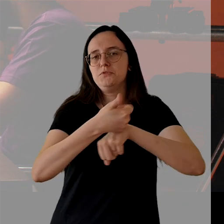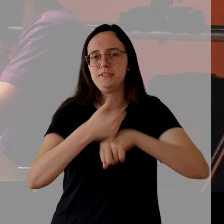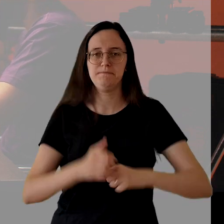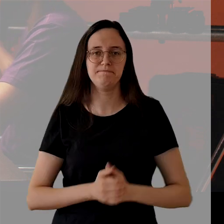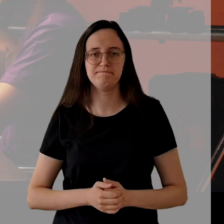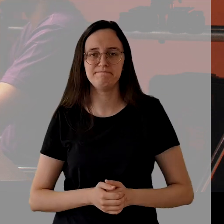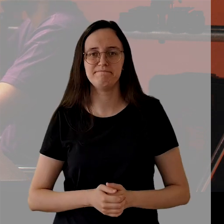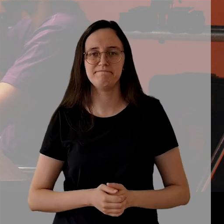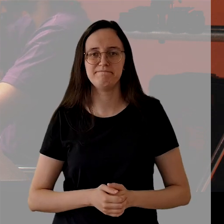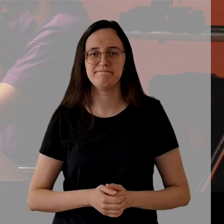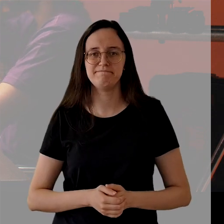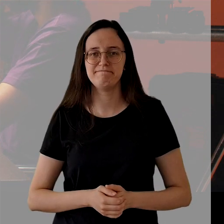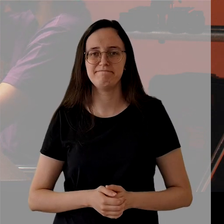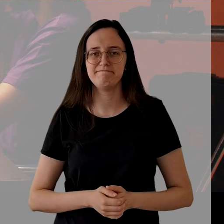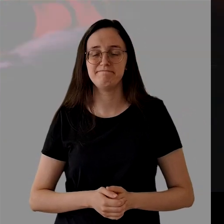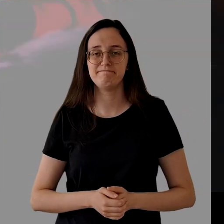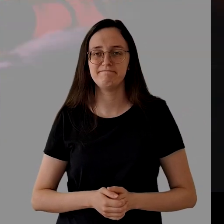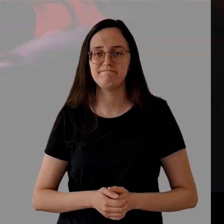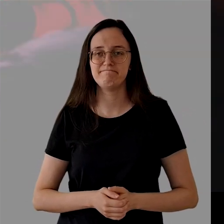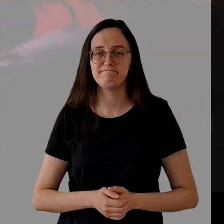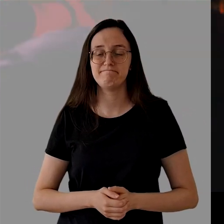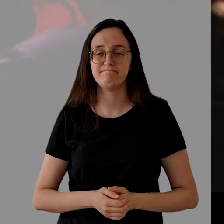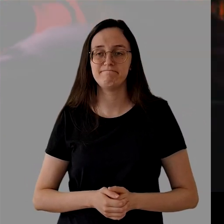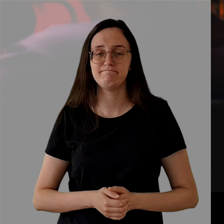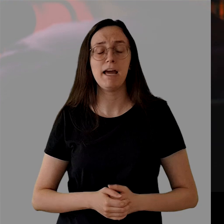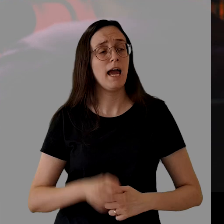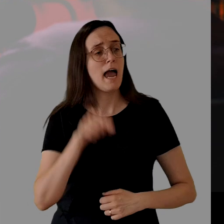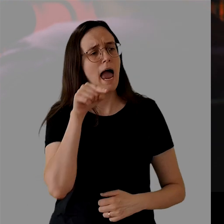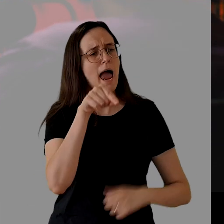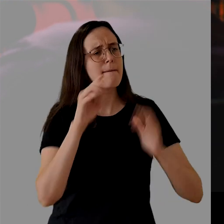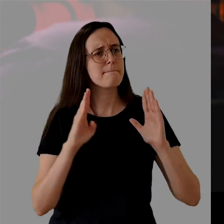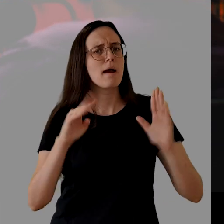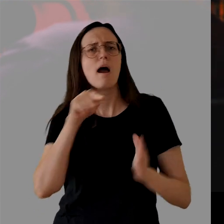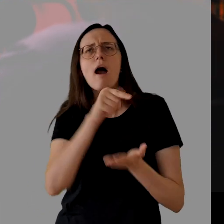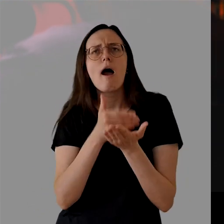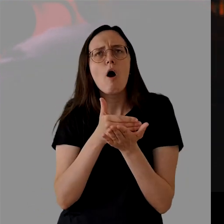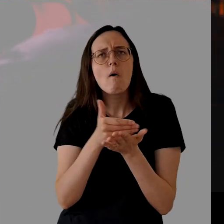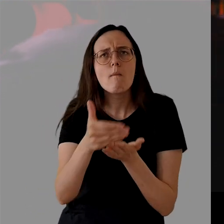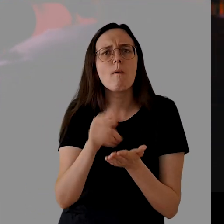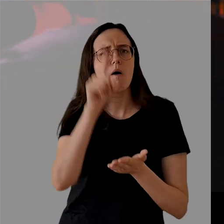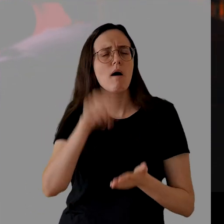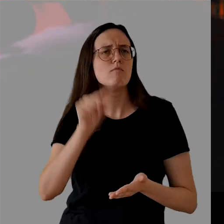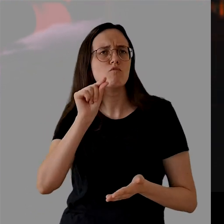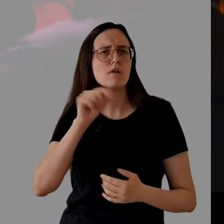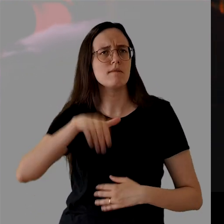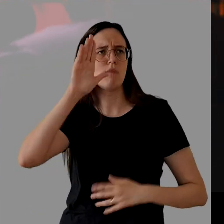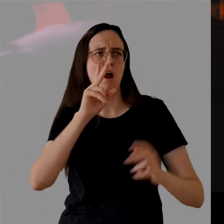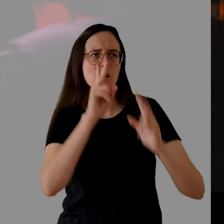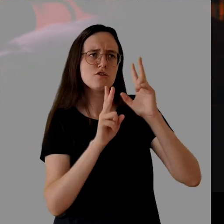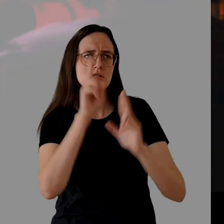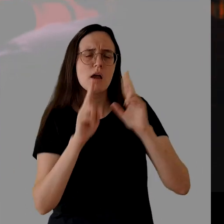mesmo. E nessa parte você começou a pegar mais o quê? A parte de